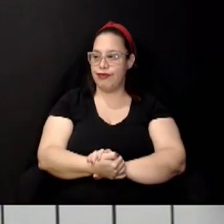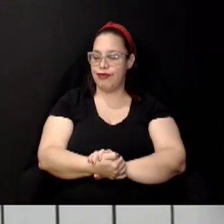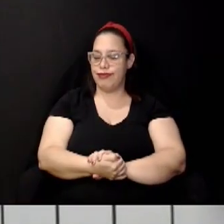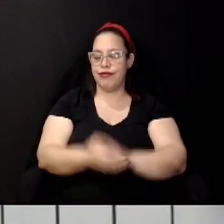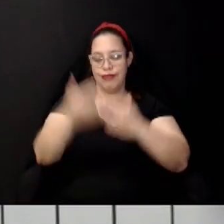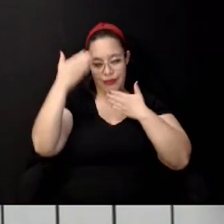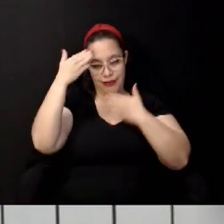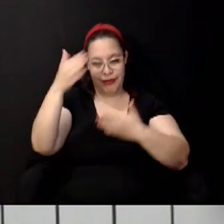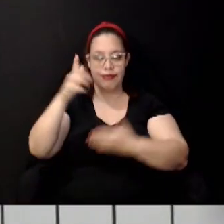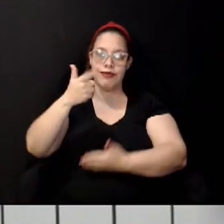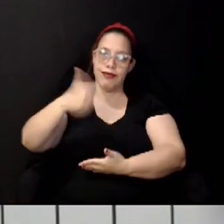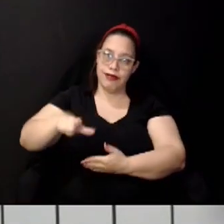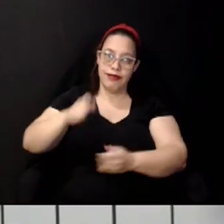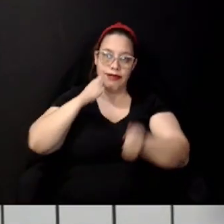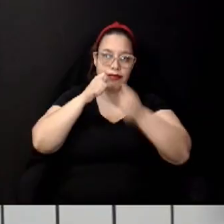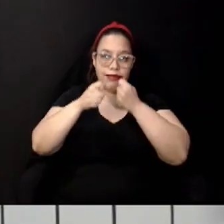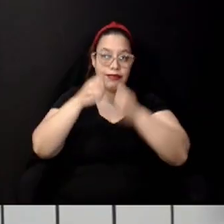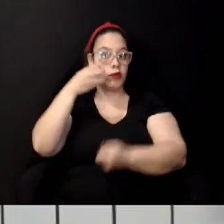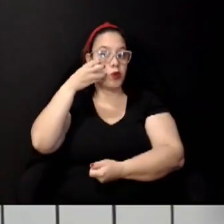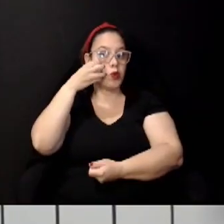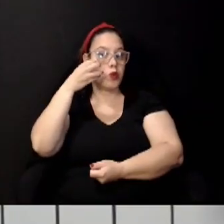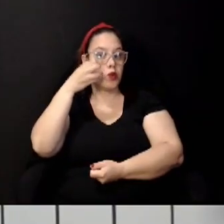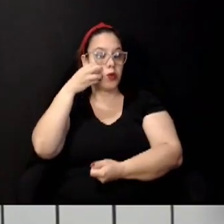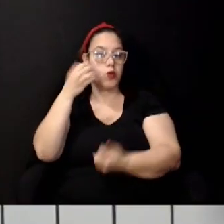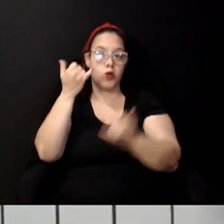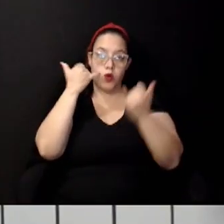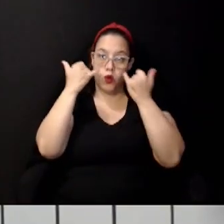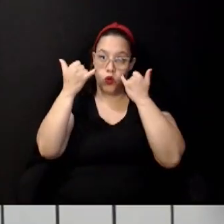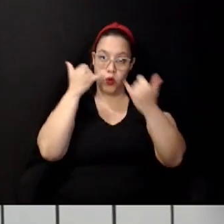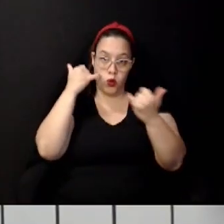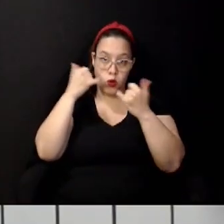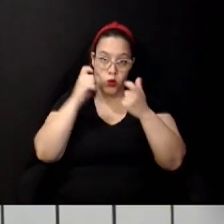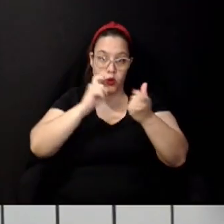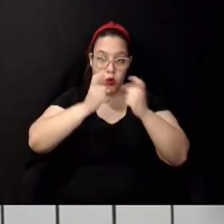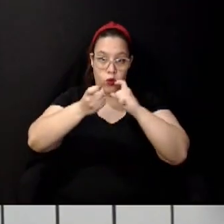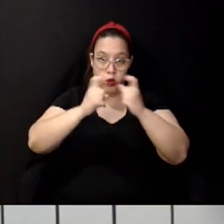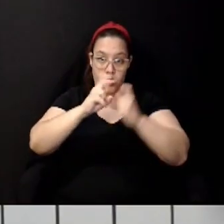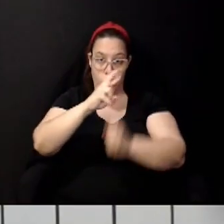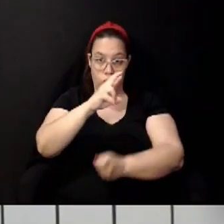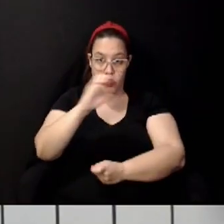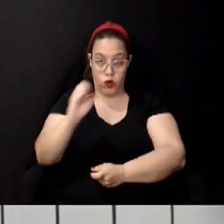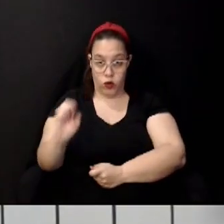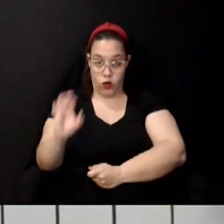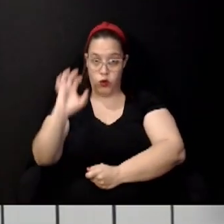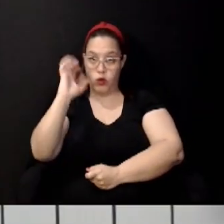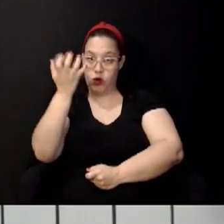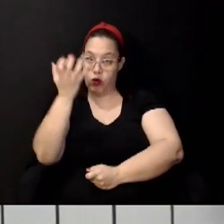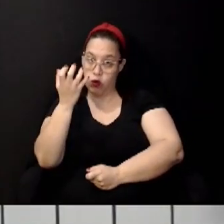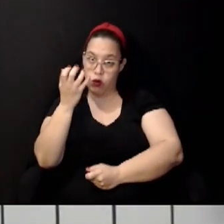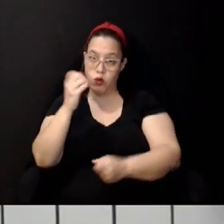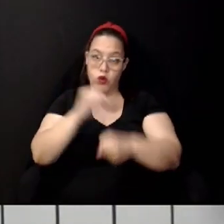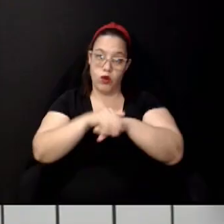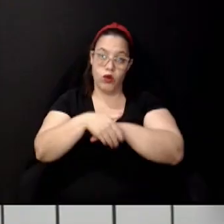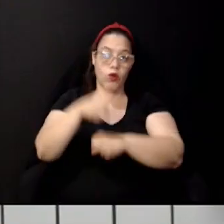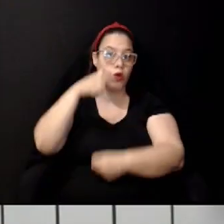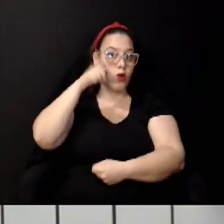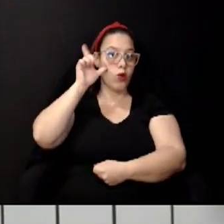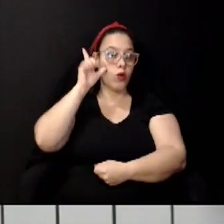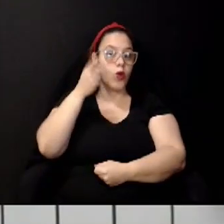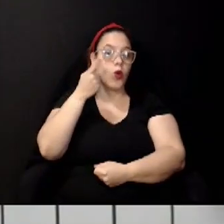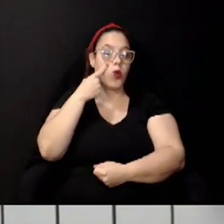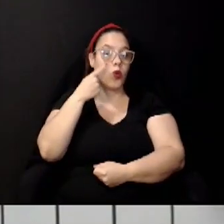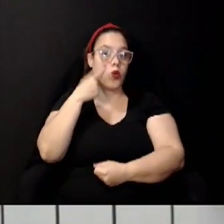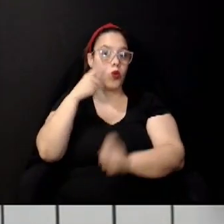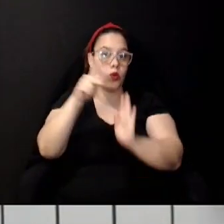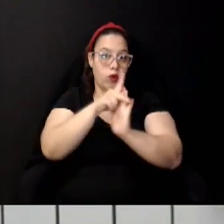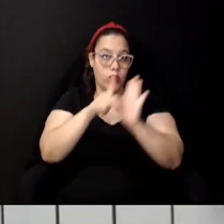novamente, o repórter André Aranha, com as informações sobre a reunião ordinária que aconteceu na noite de ontem. Olha só, projeto de lei de